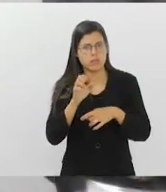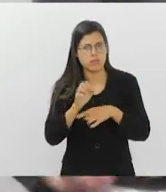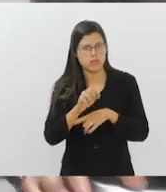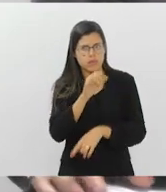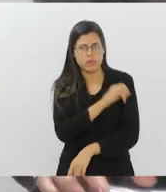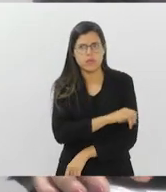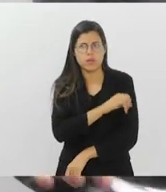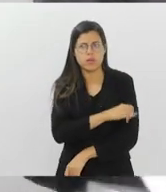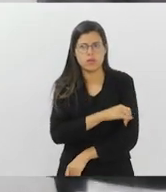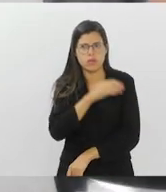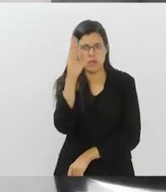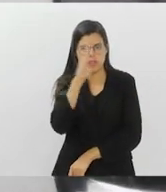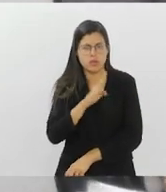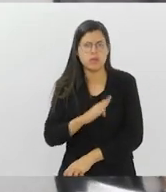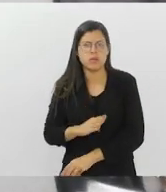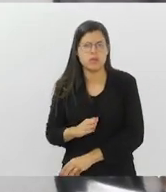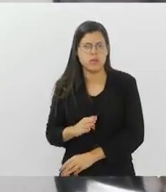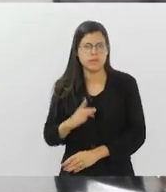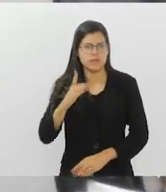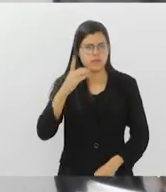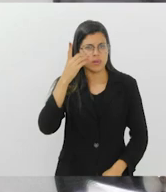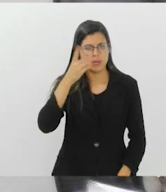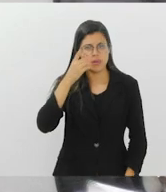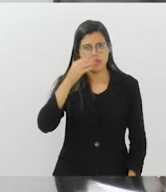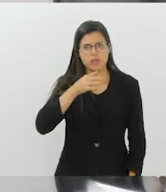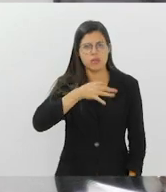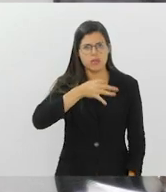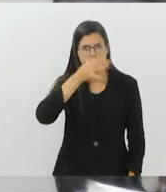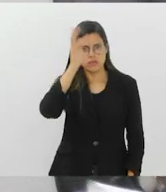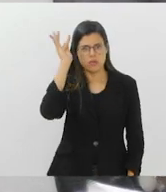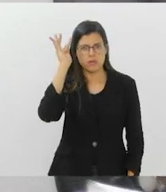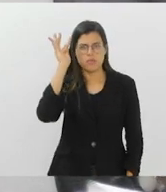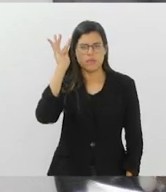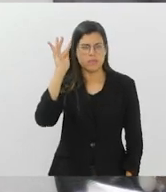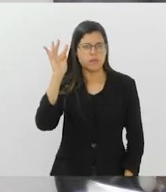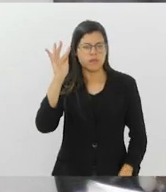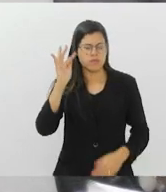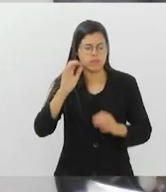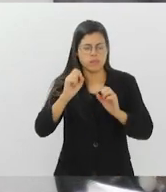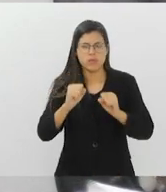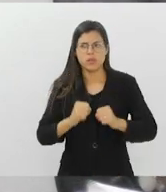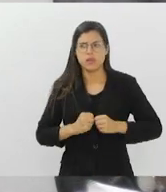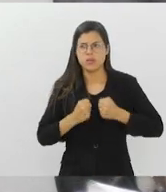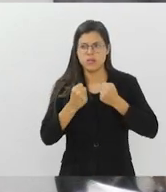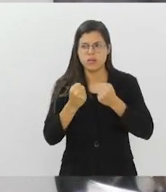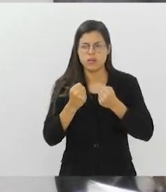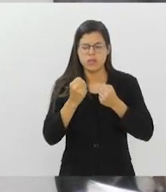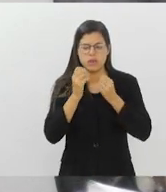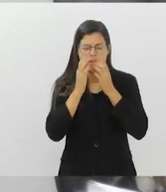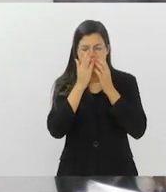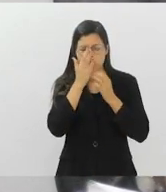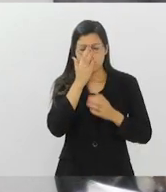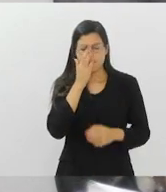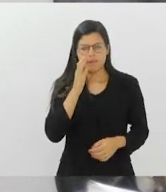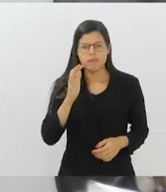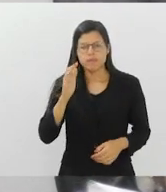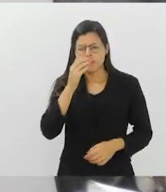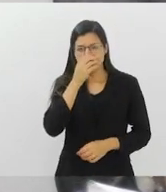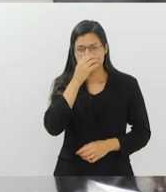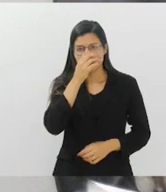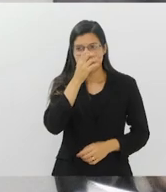todo o Brasil. O deputado Fred está nesse esforço tremendo, presidindo essa comissão, para